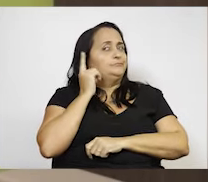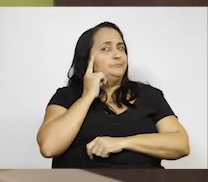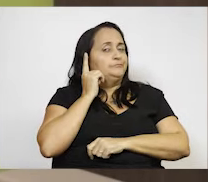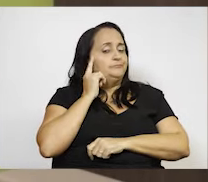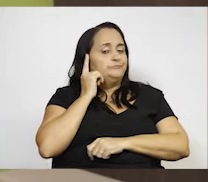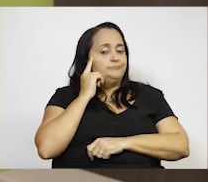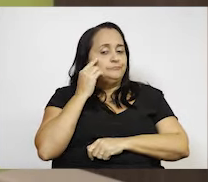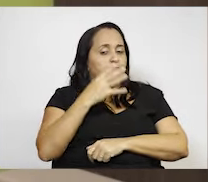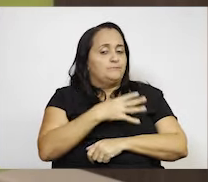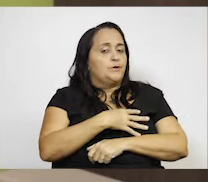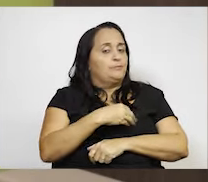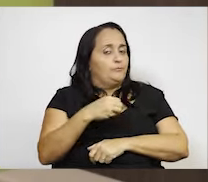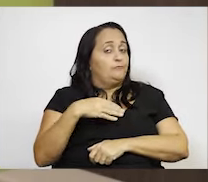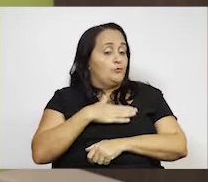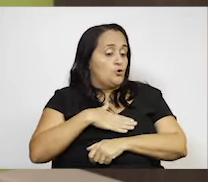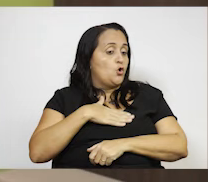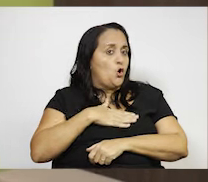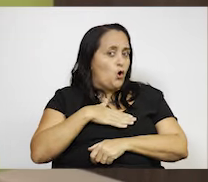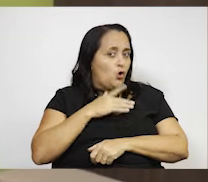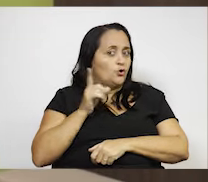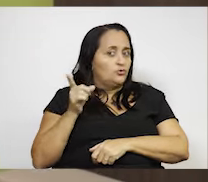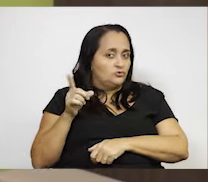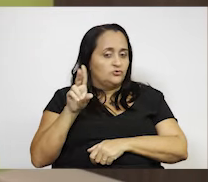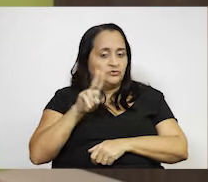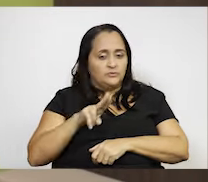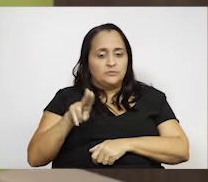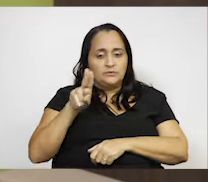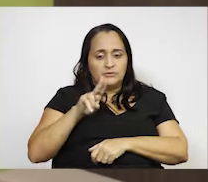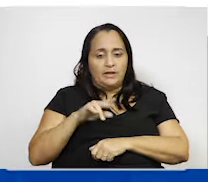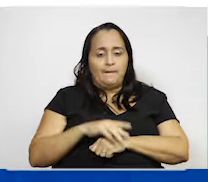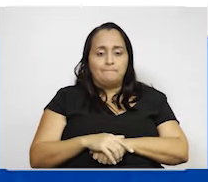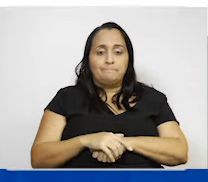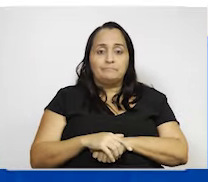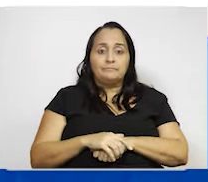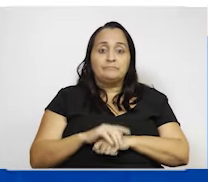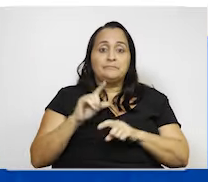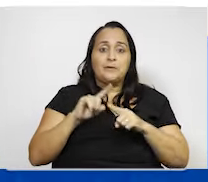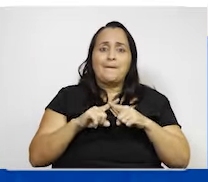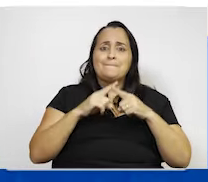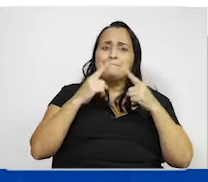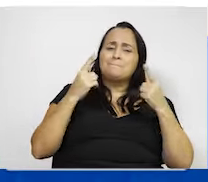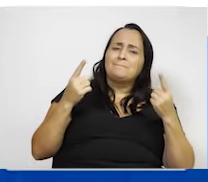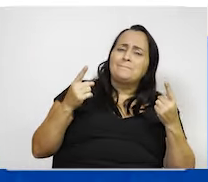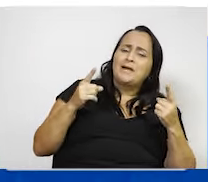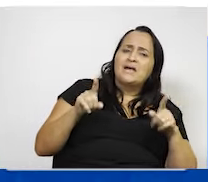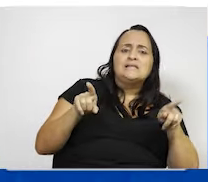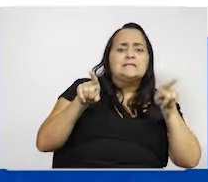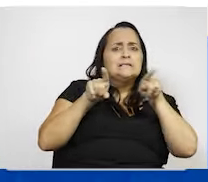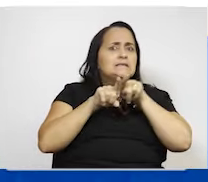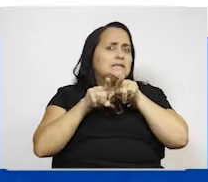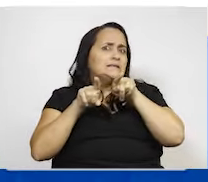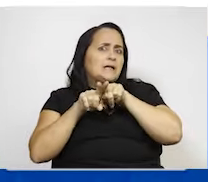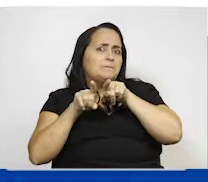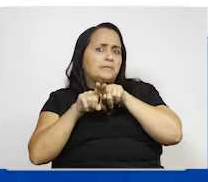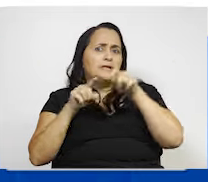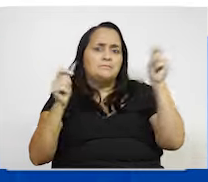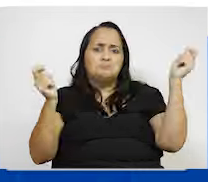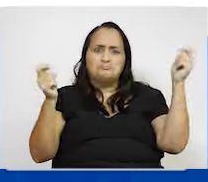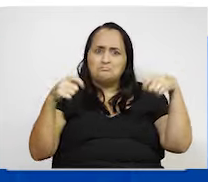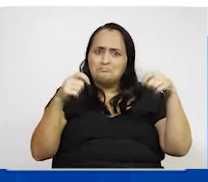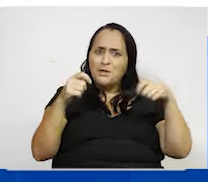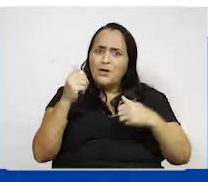mas gostam muito de falar isso aqui. Mais também pode ser substituído como também.